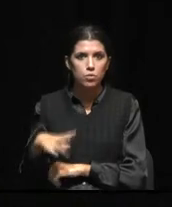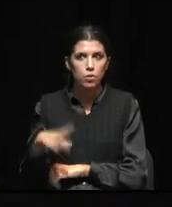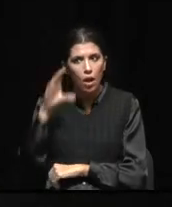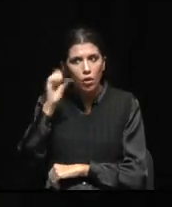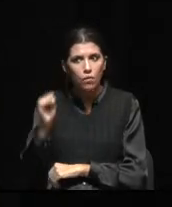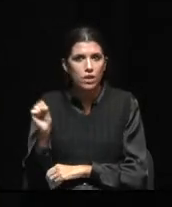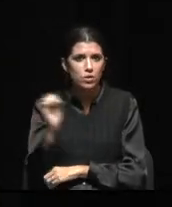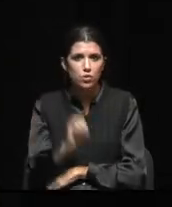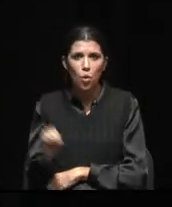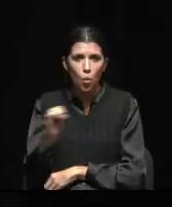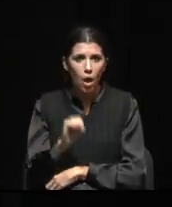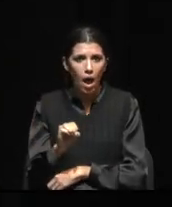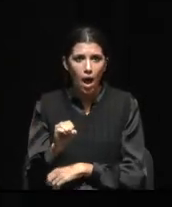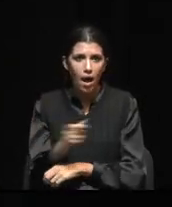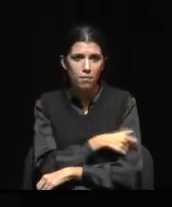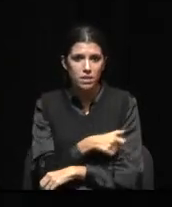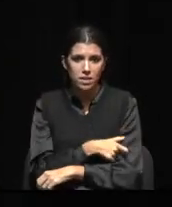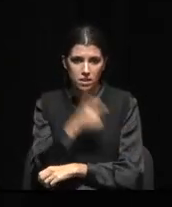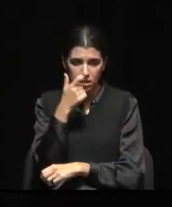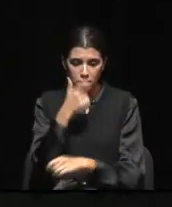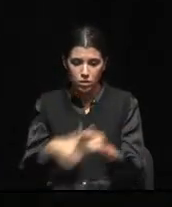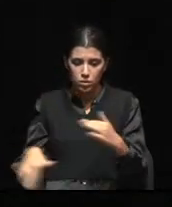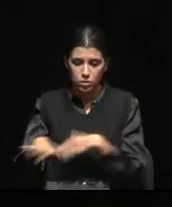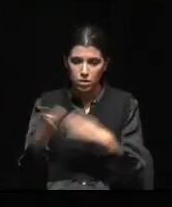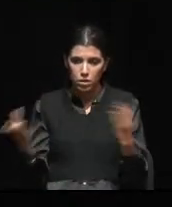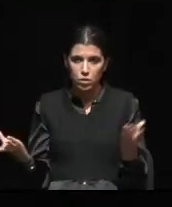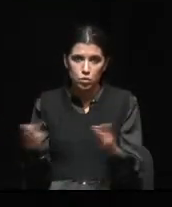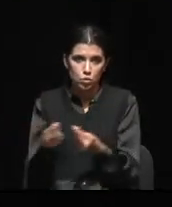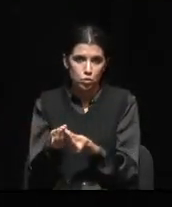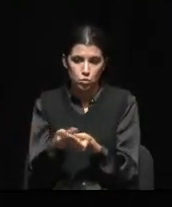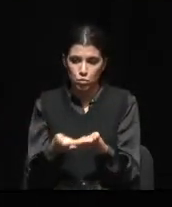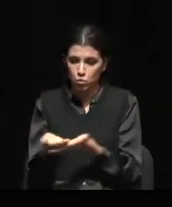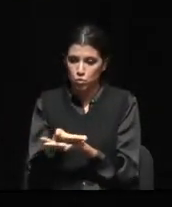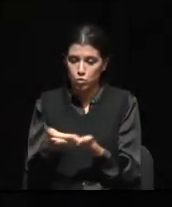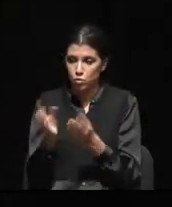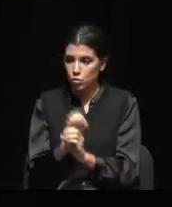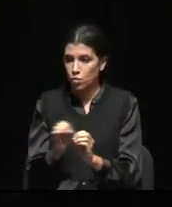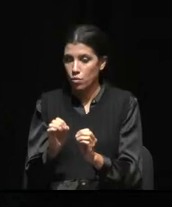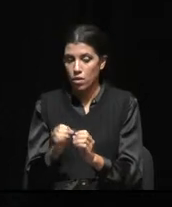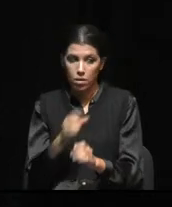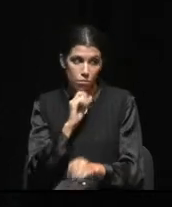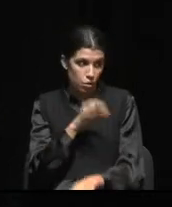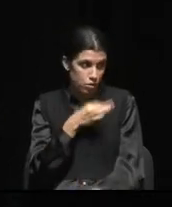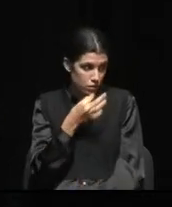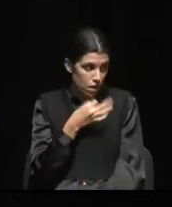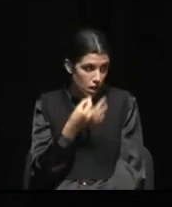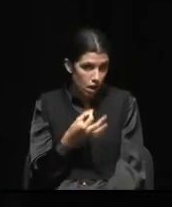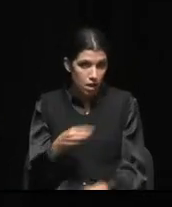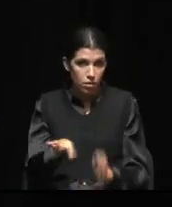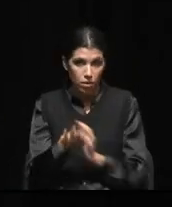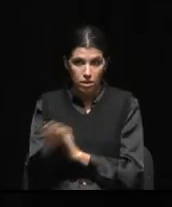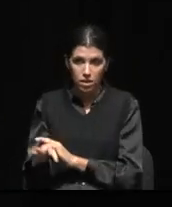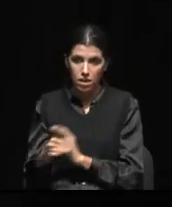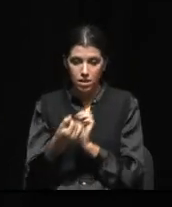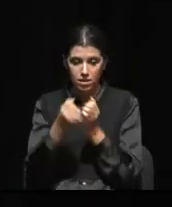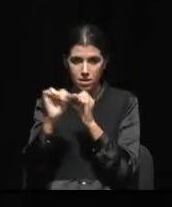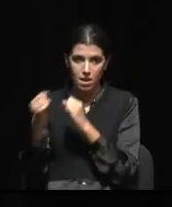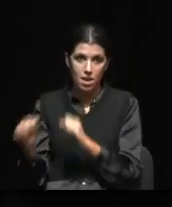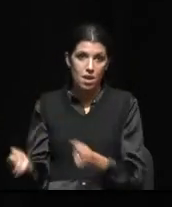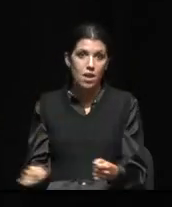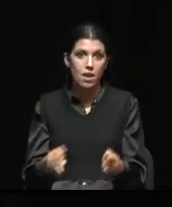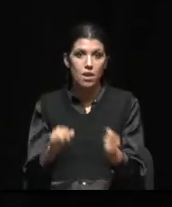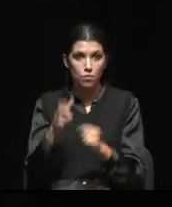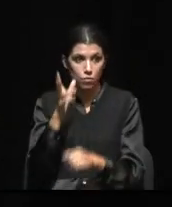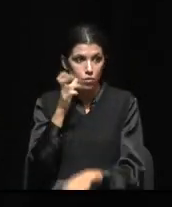isso e por isso aqui ó senhor presidente se eu poder quando a direita seou os nervos